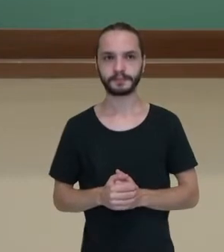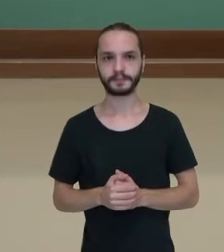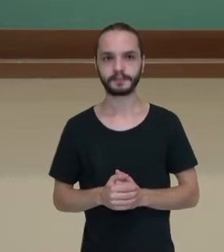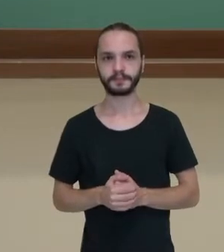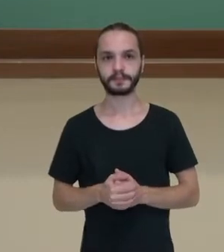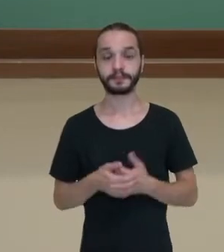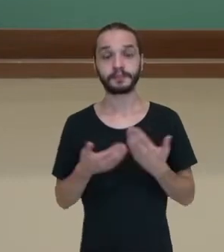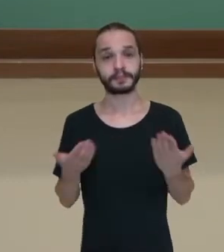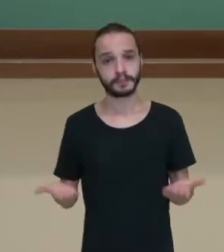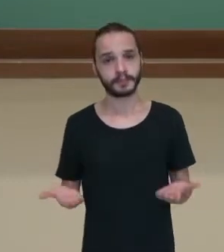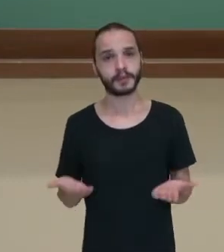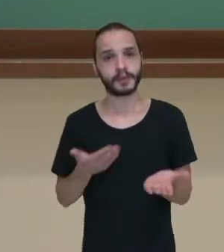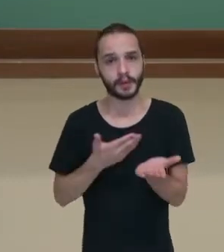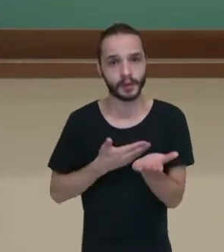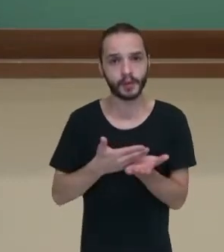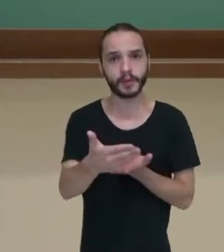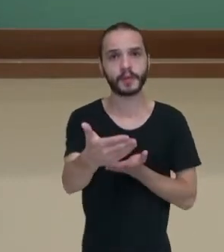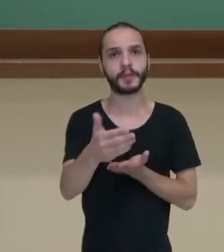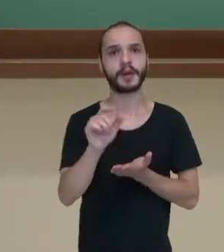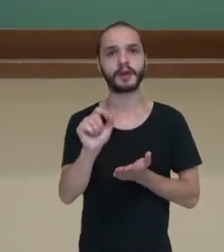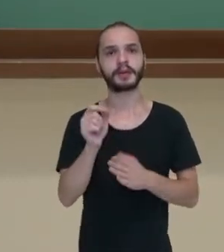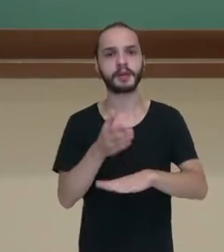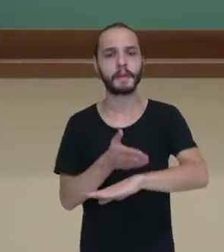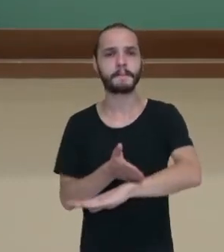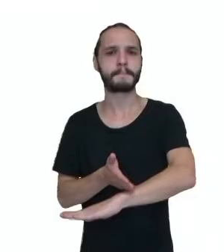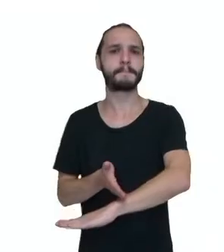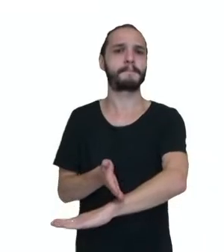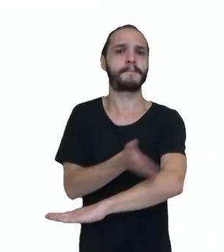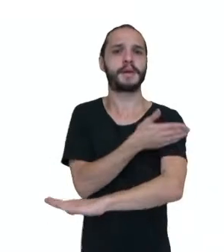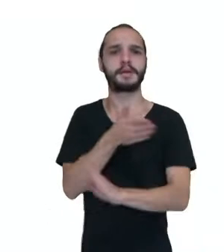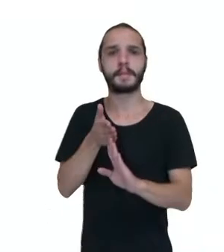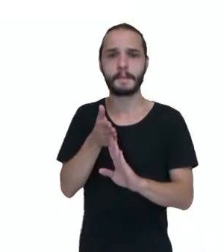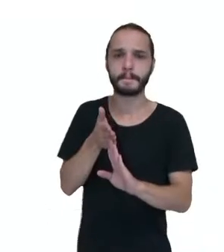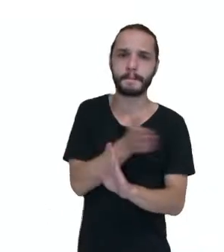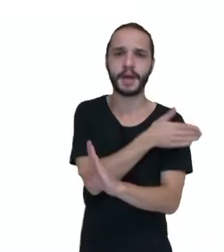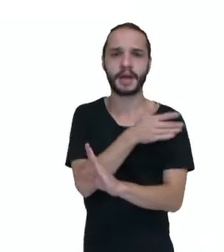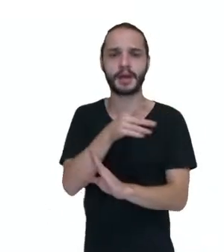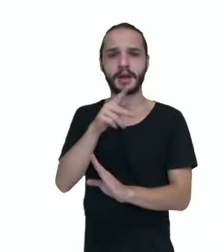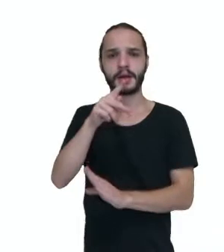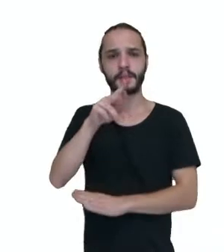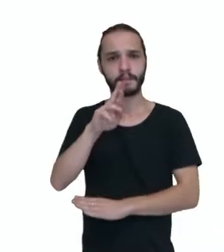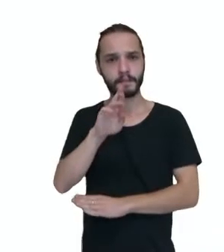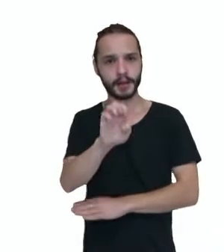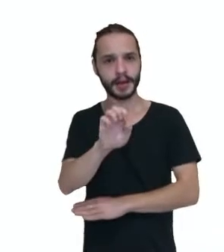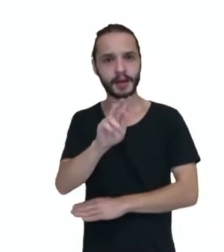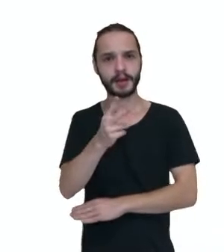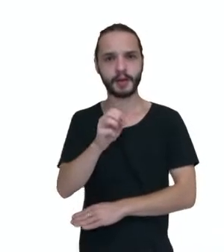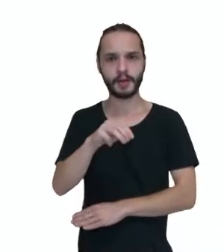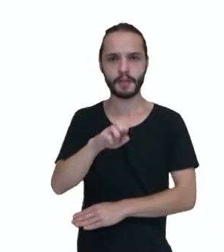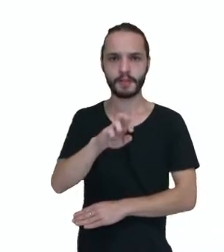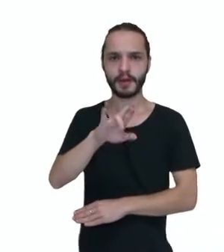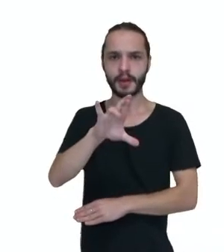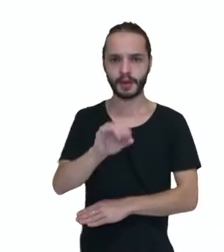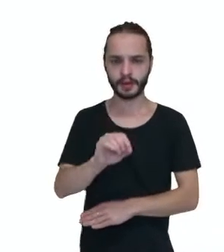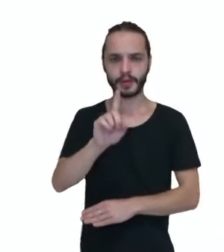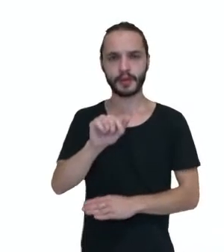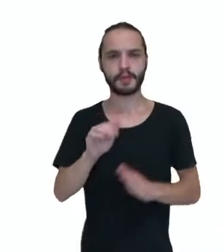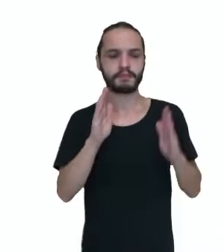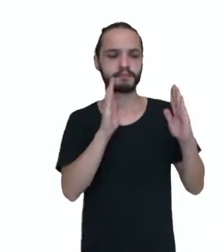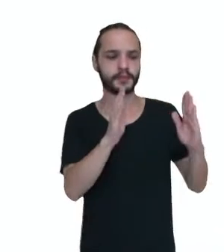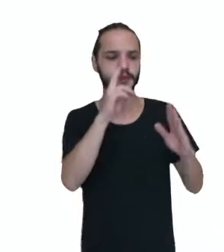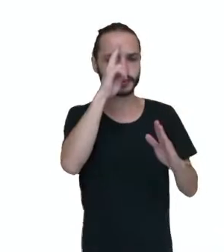Bom, vamos começar pelo período pré-homérico. É o nome atribuído a uma parte da história da Grécia antiga, que vai